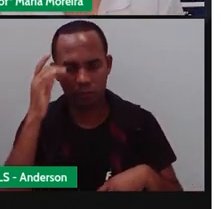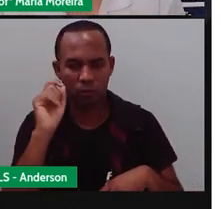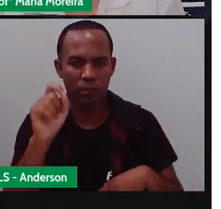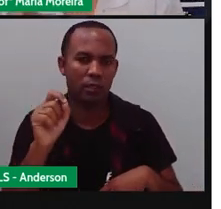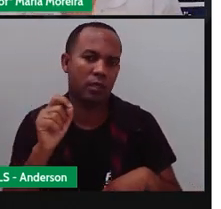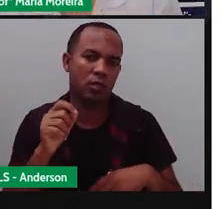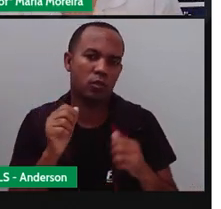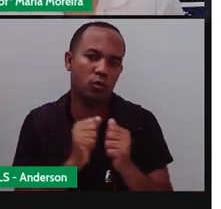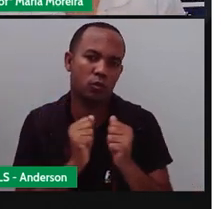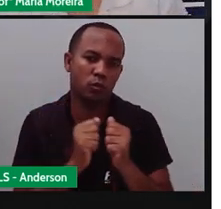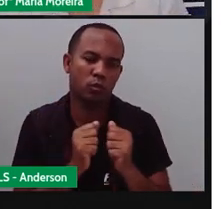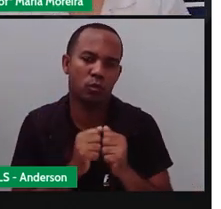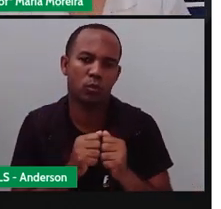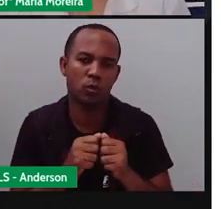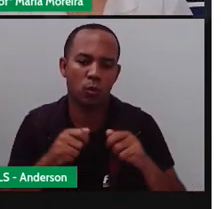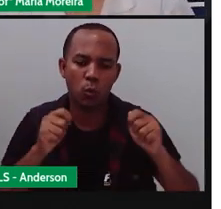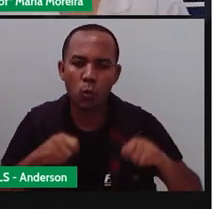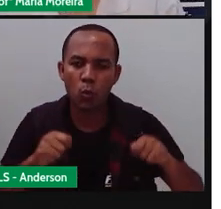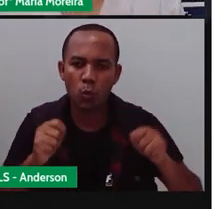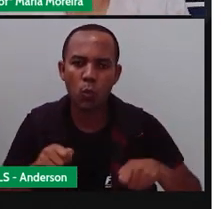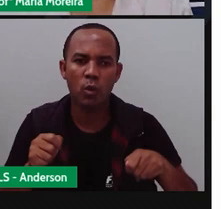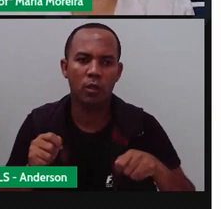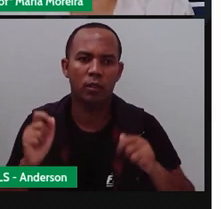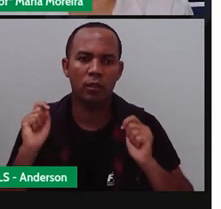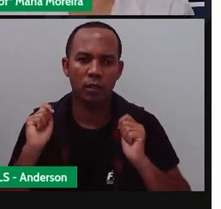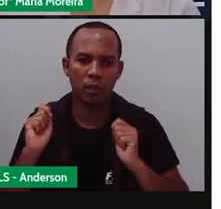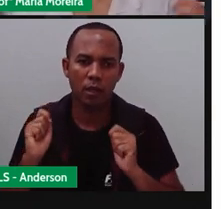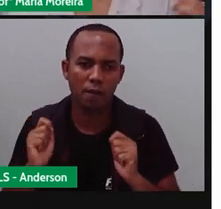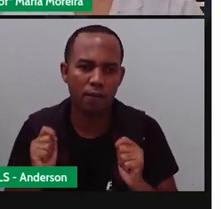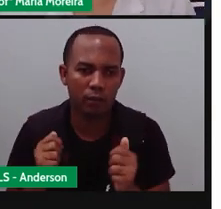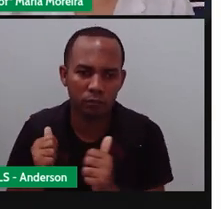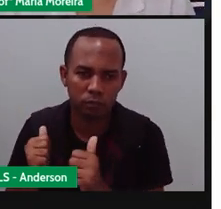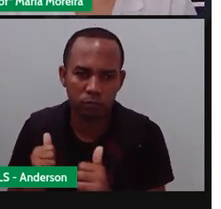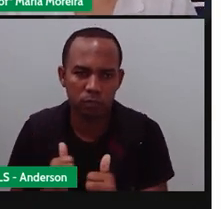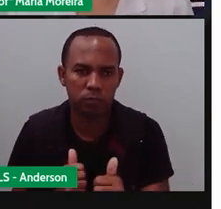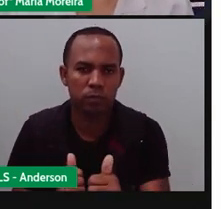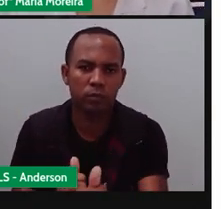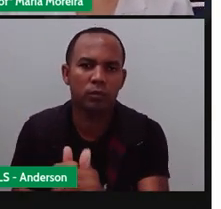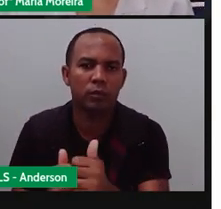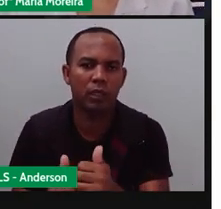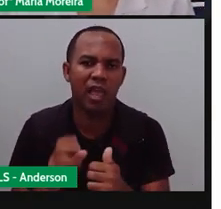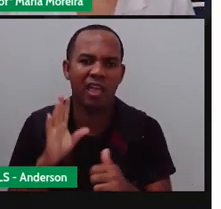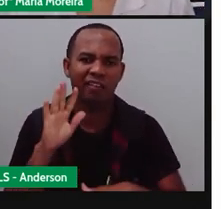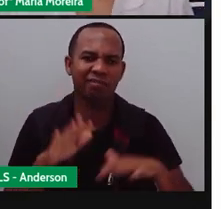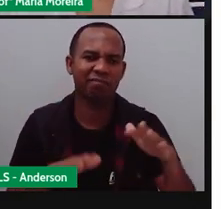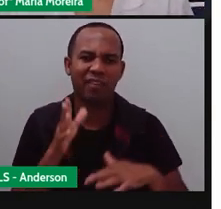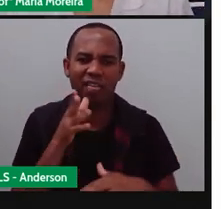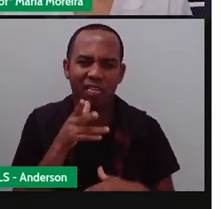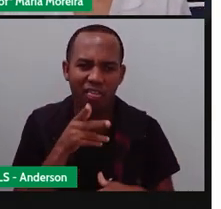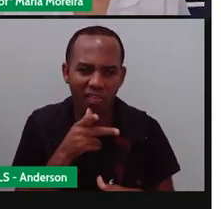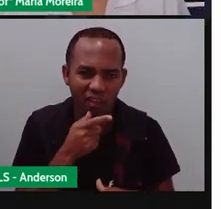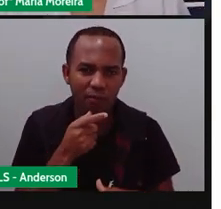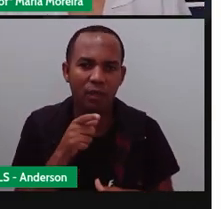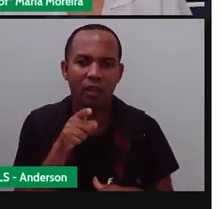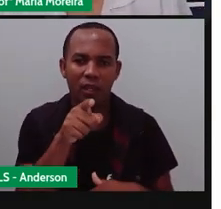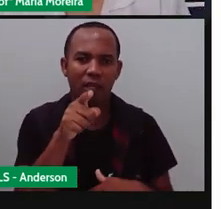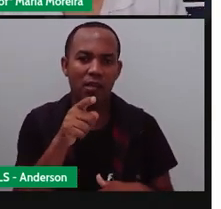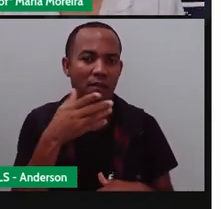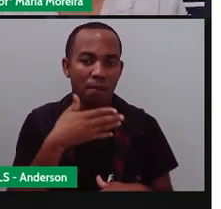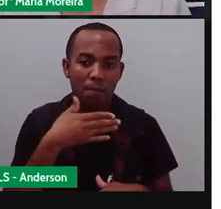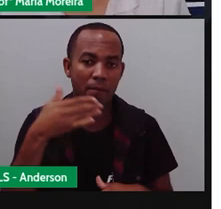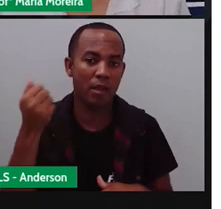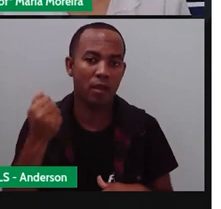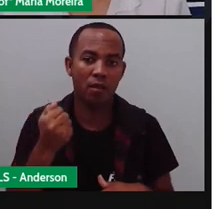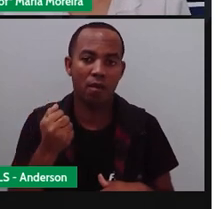que cavalo boi e aí o homem e guiando esse animal e demorava muito tempo é aí o trator vem para